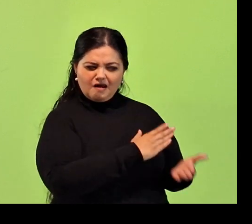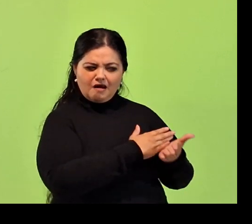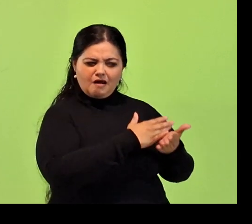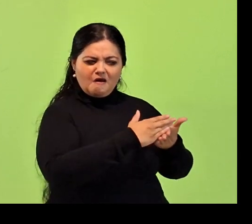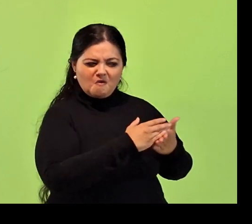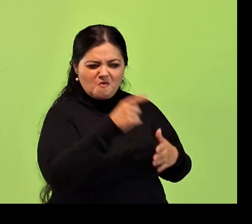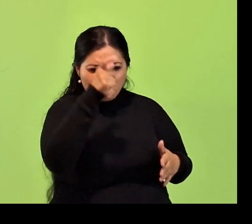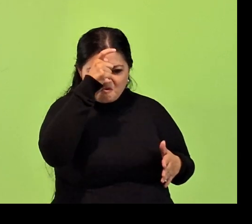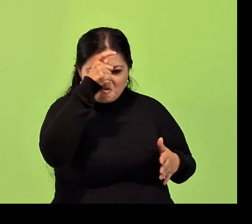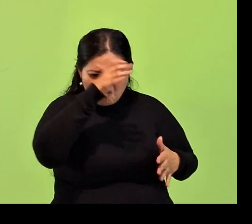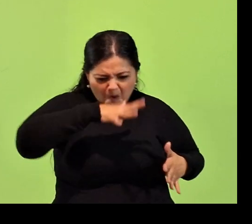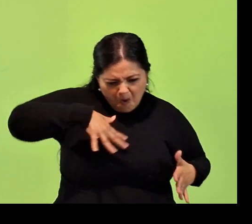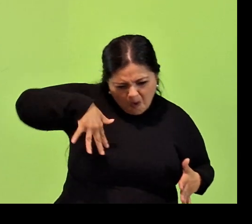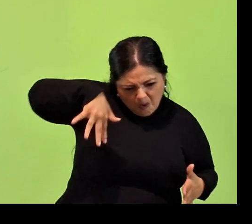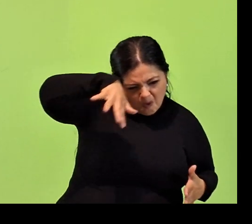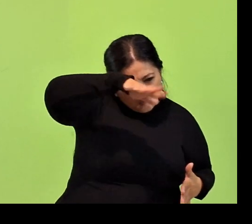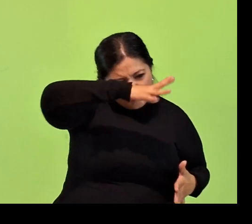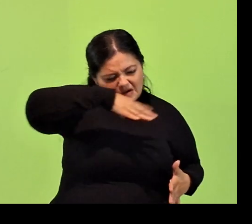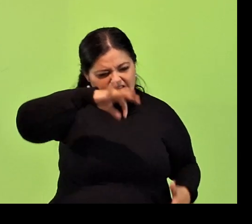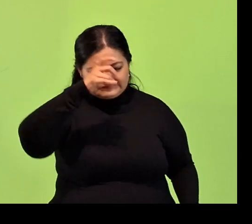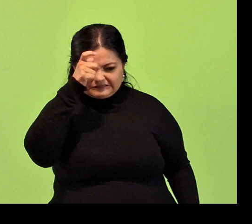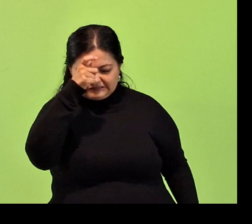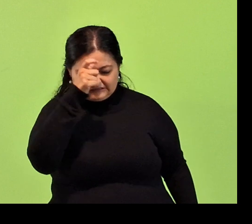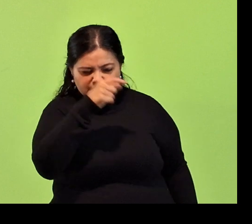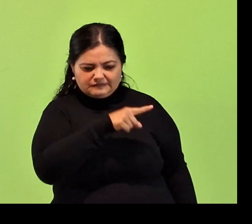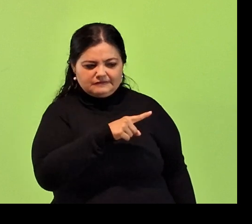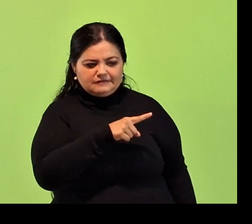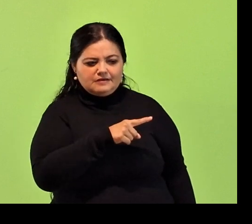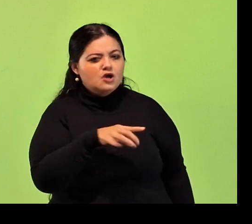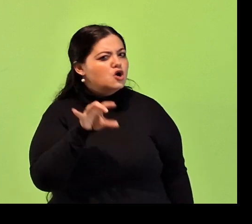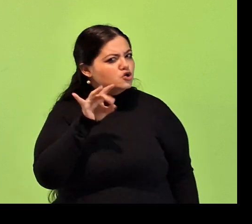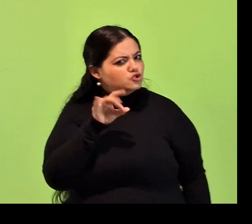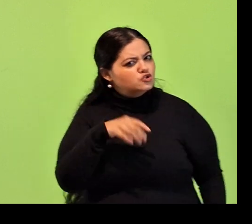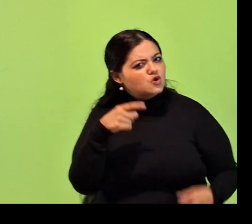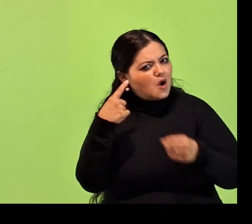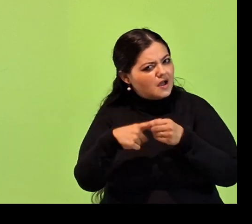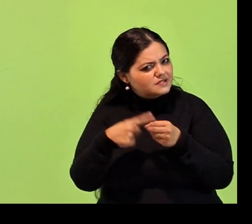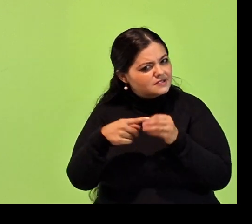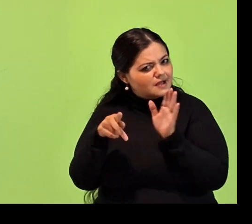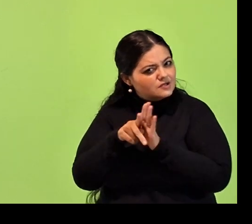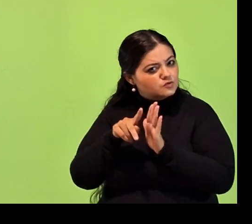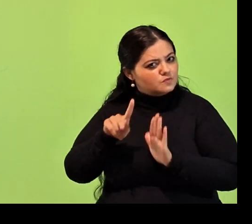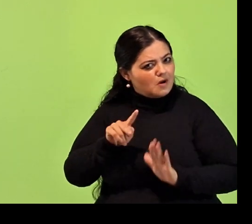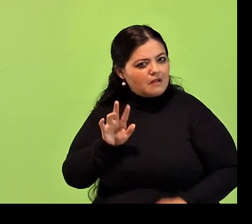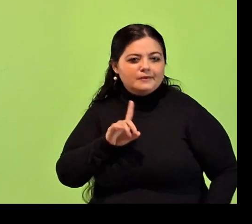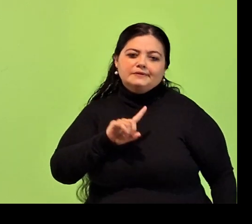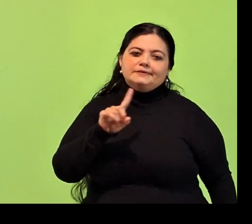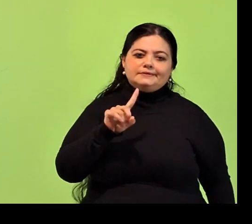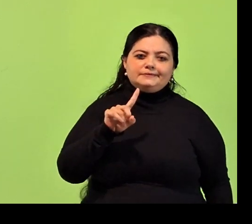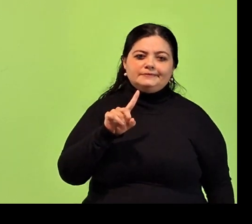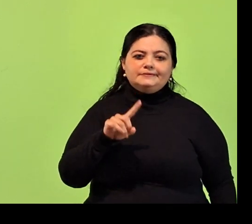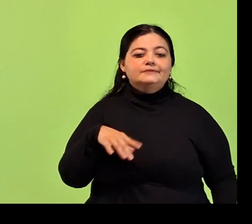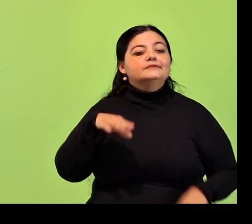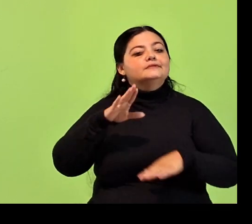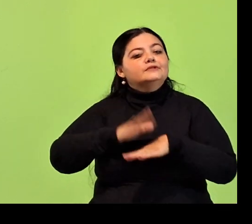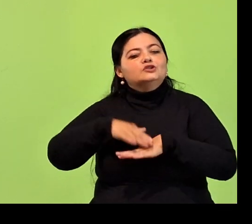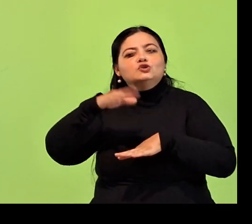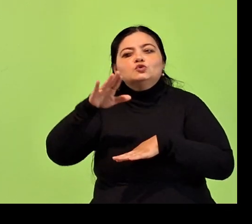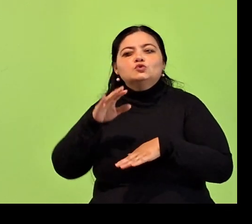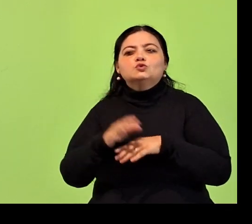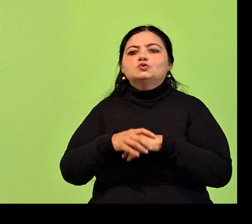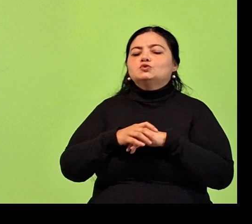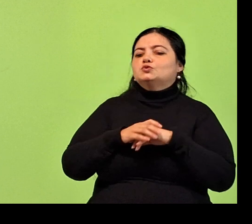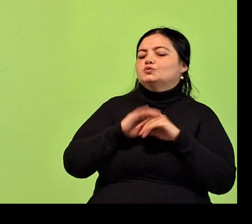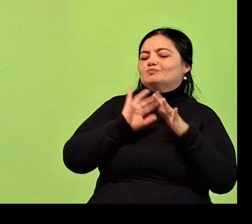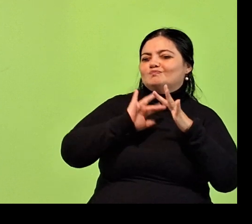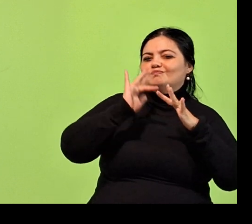multinacional do diabo, não só na cidade de Guaratuba, mas nos principais veículos de comunicação